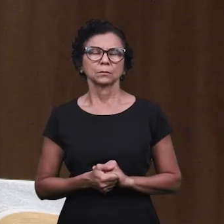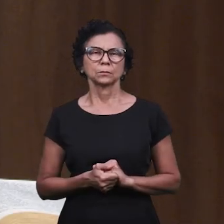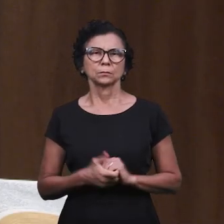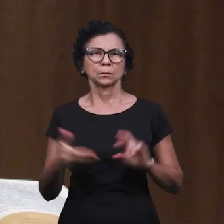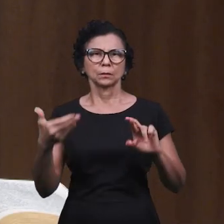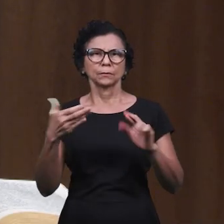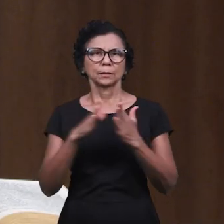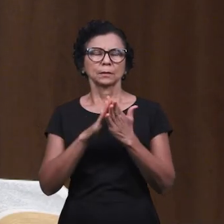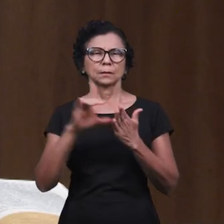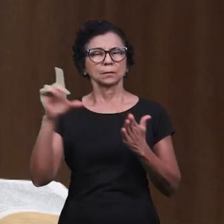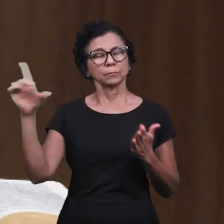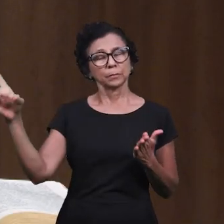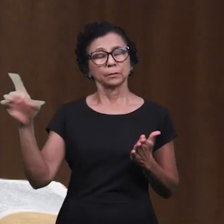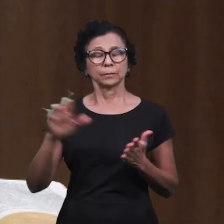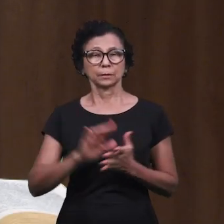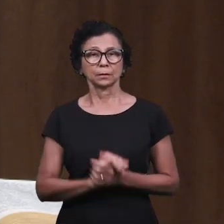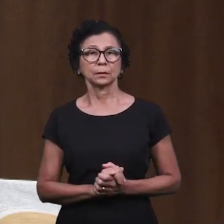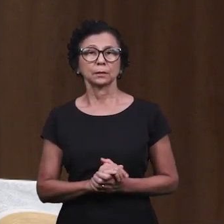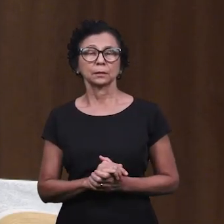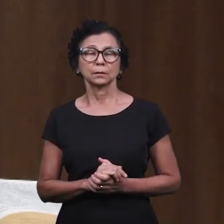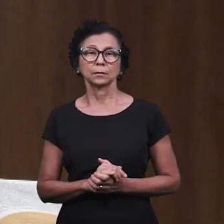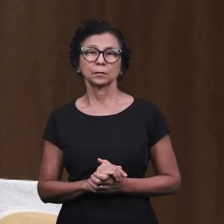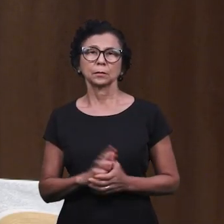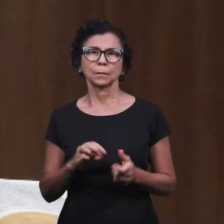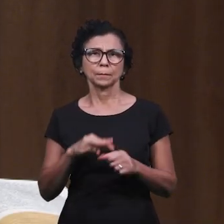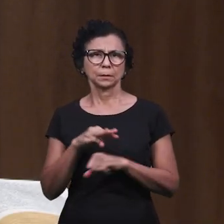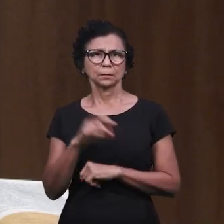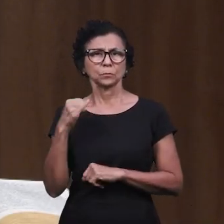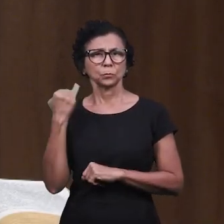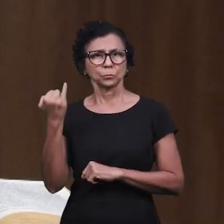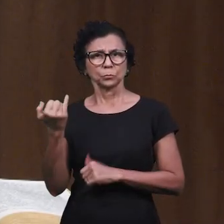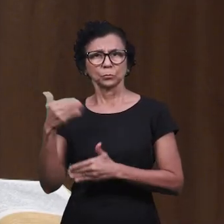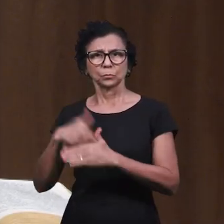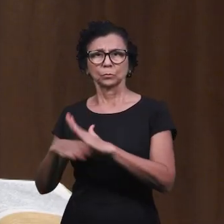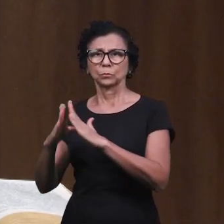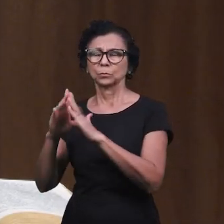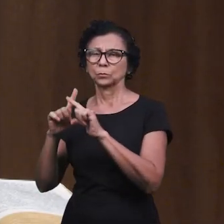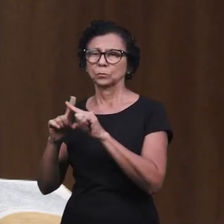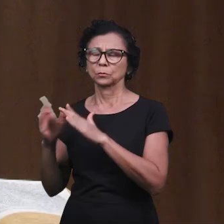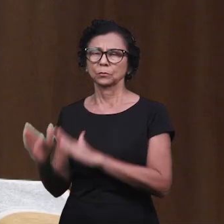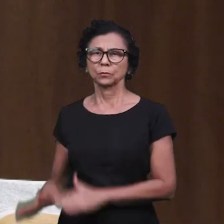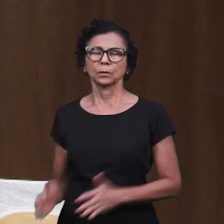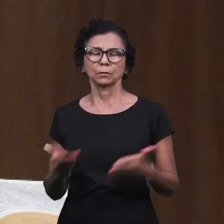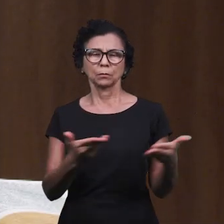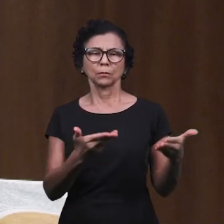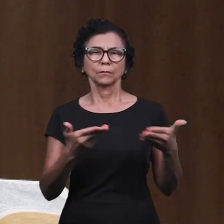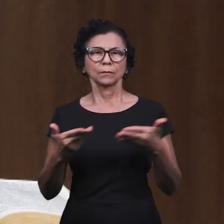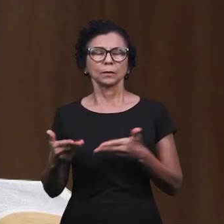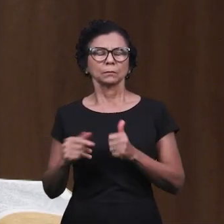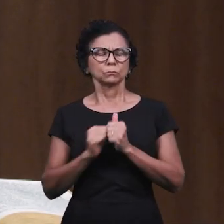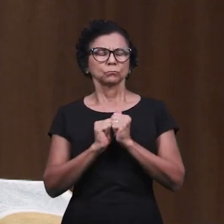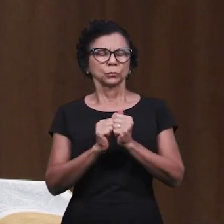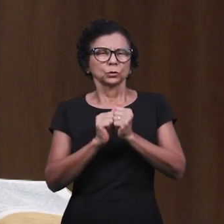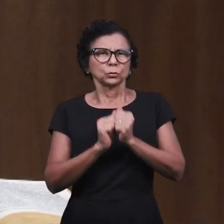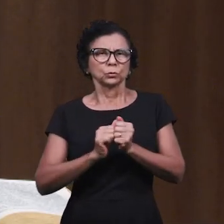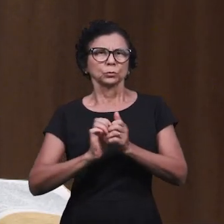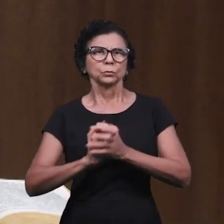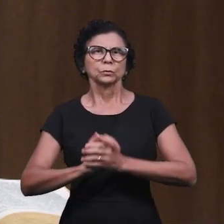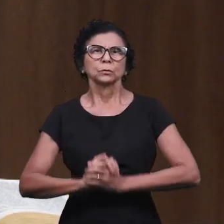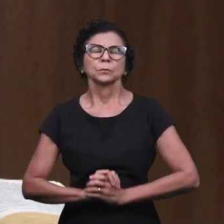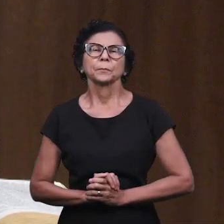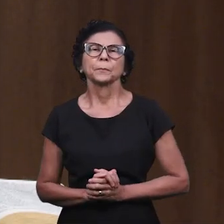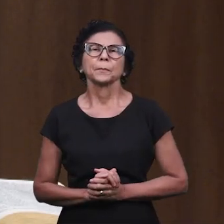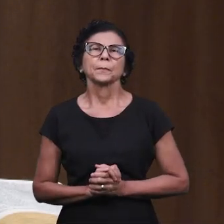igreja, na vida do corpo da igreja fiel. E nós convidamos você para juntos, à luz da Palavra